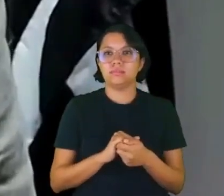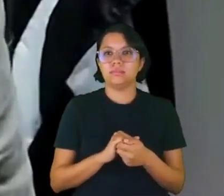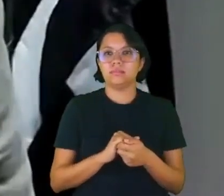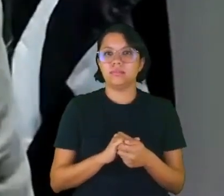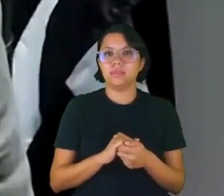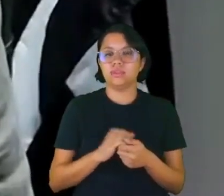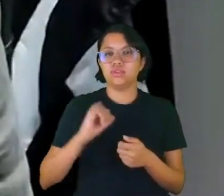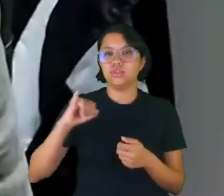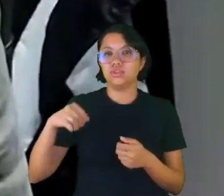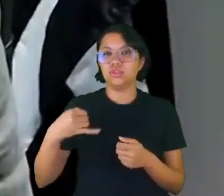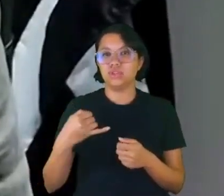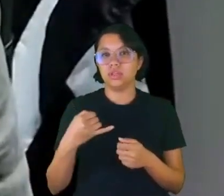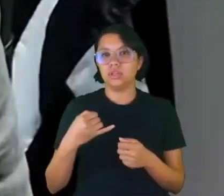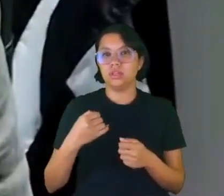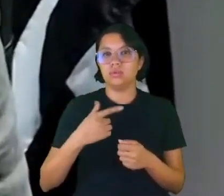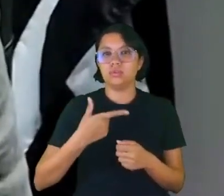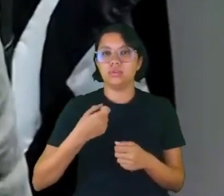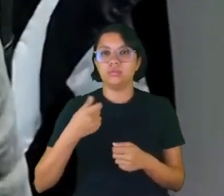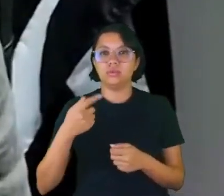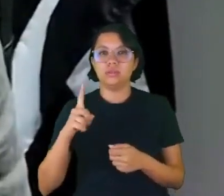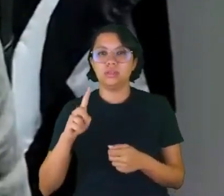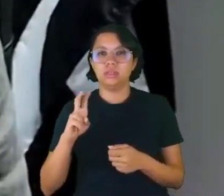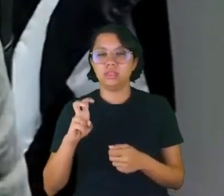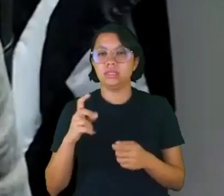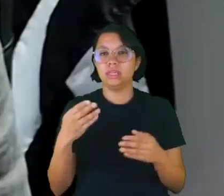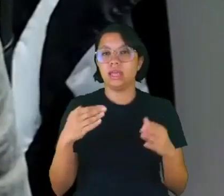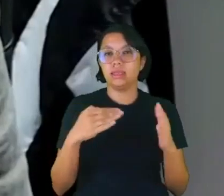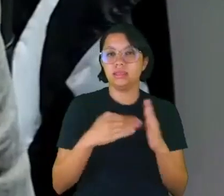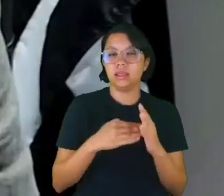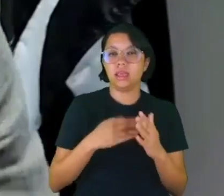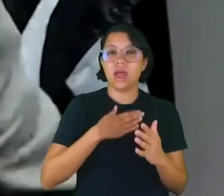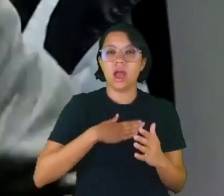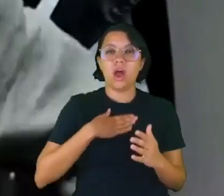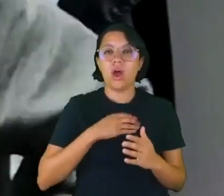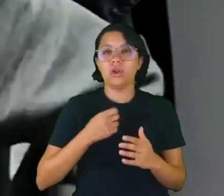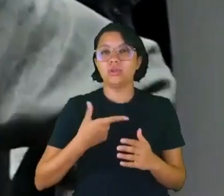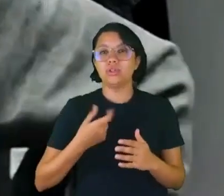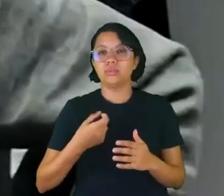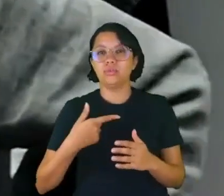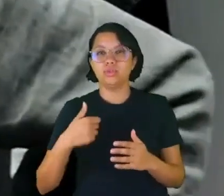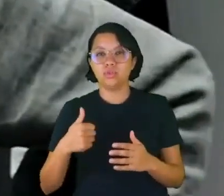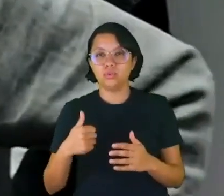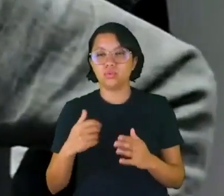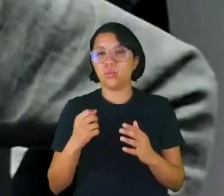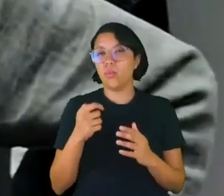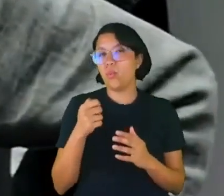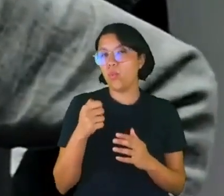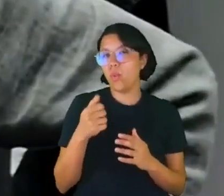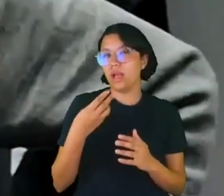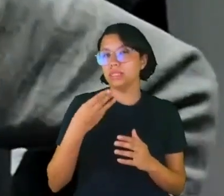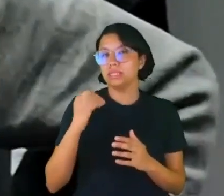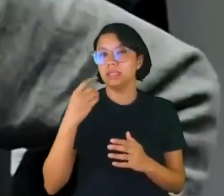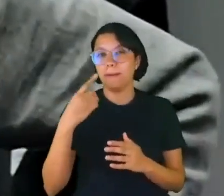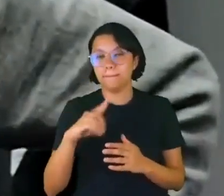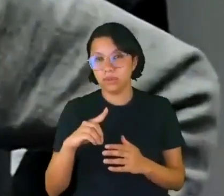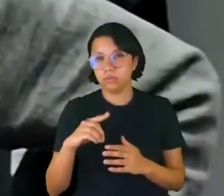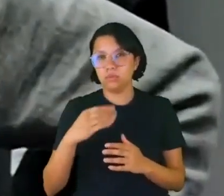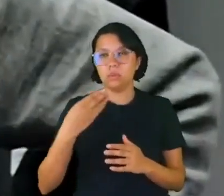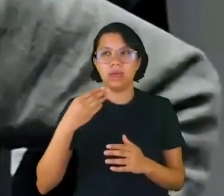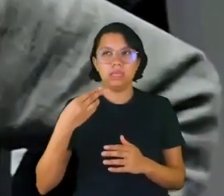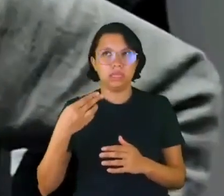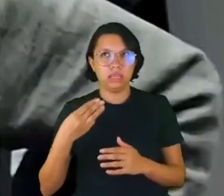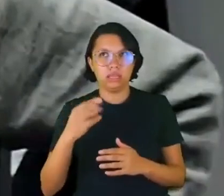de janeiro de 2015 a agosto de 2021, quase 30 mil,